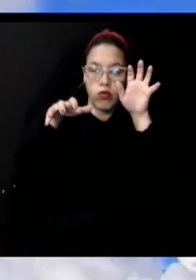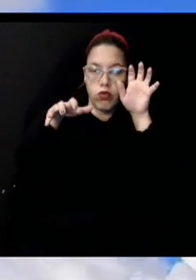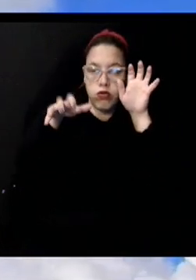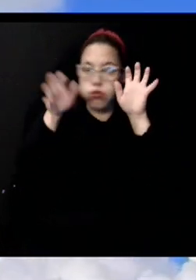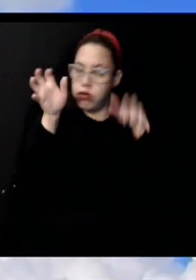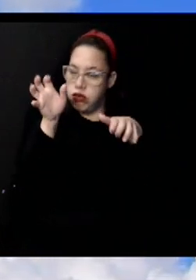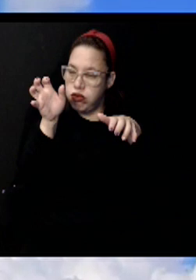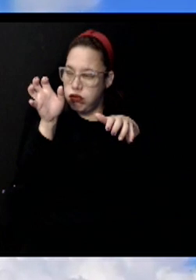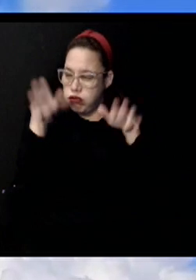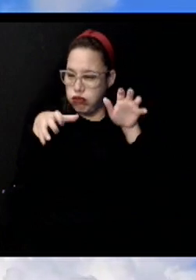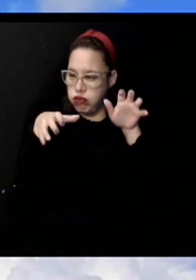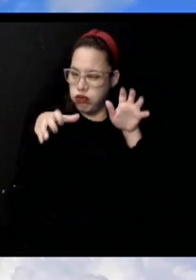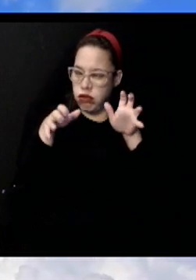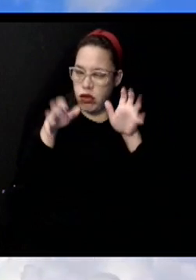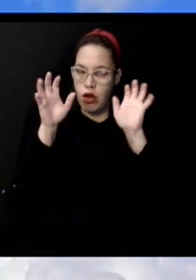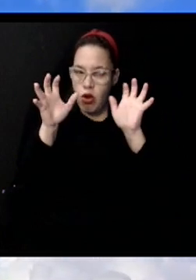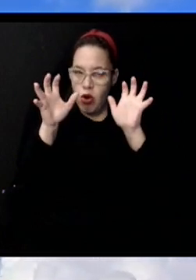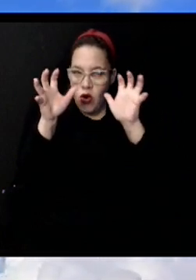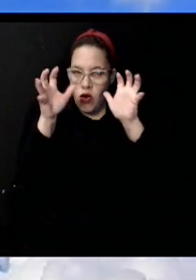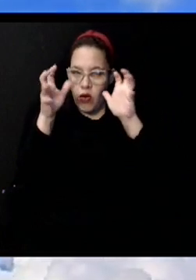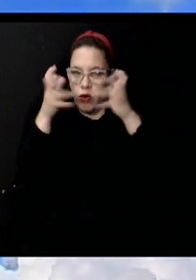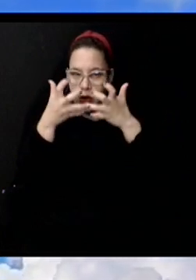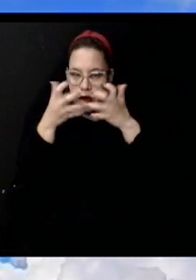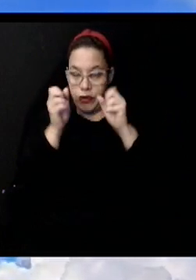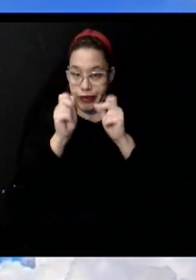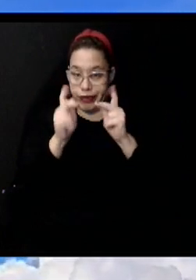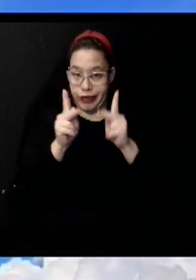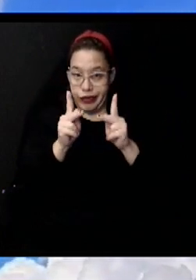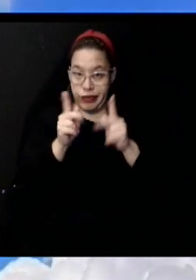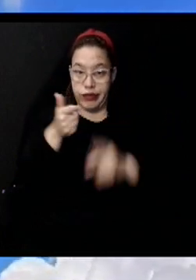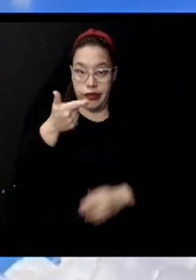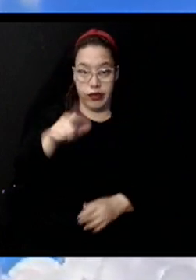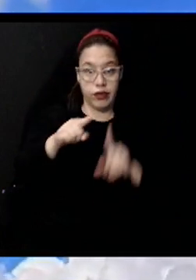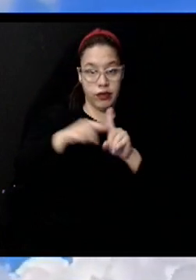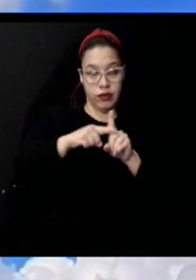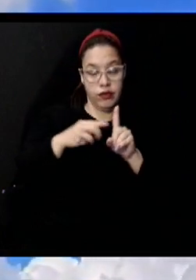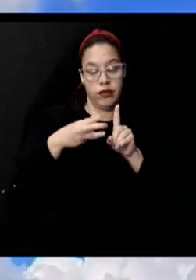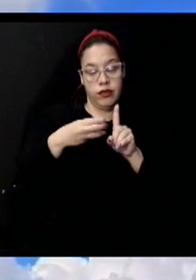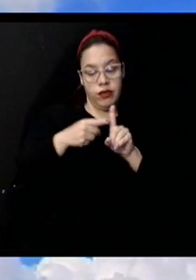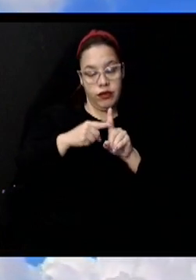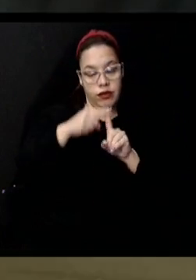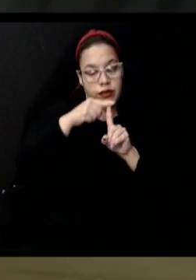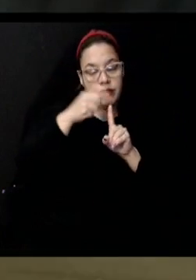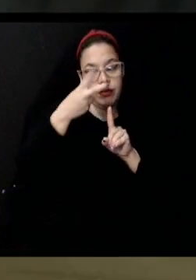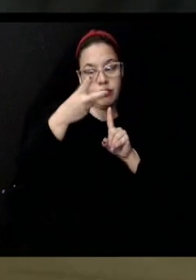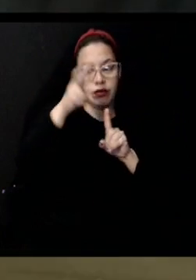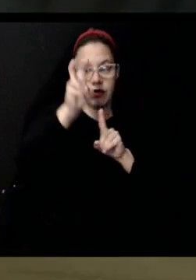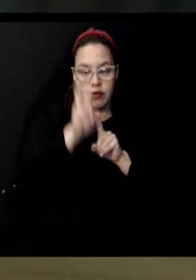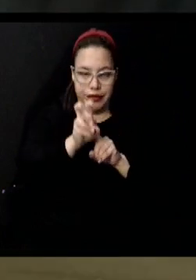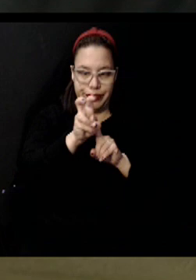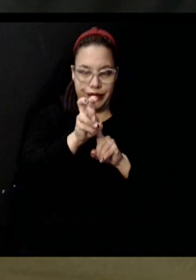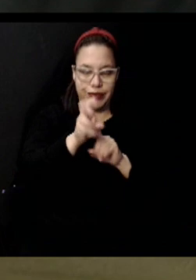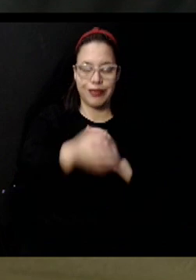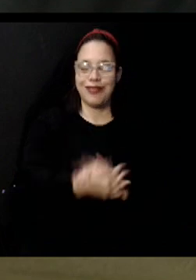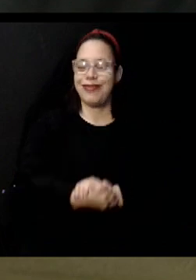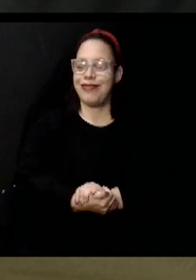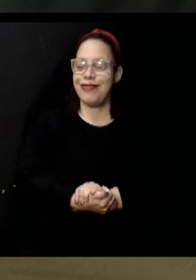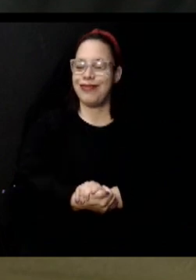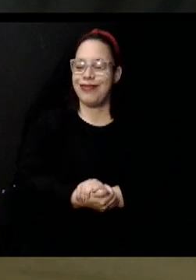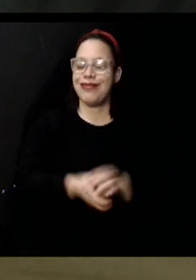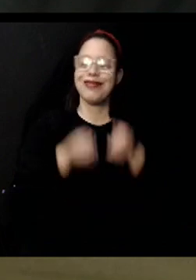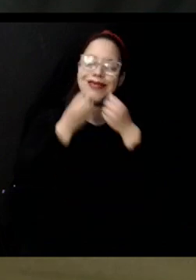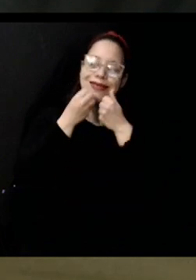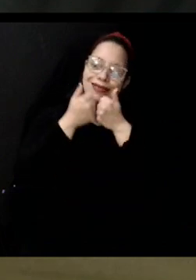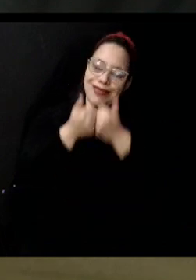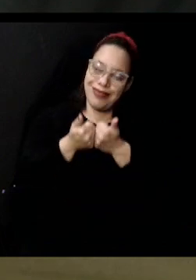tempo vai ficar nubladinho hoje, tá bom? Então, repetindo, mínima 13, máxima 25 graus. Muito bem, a gente